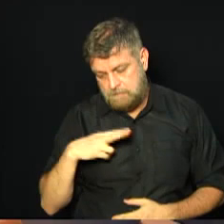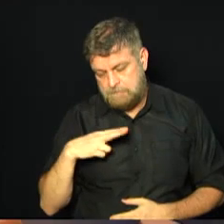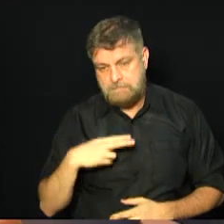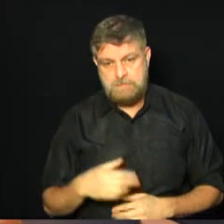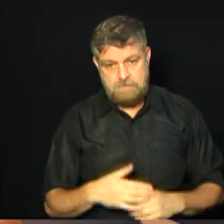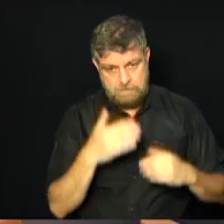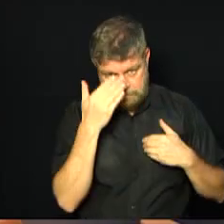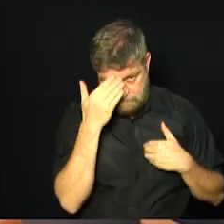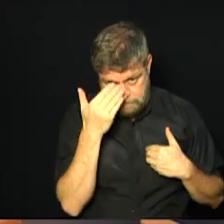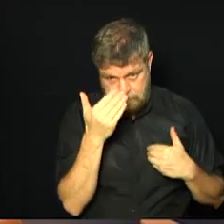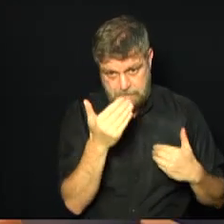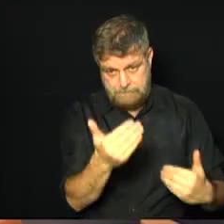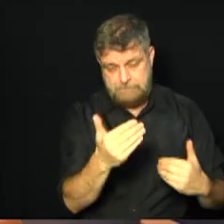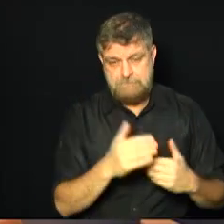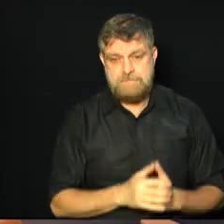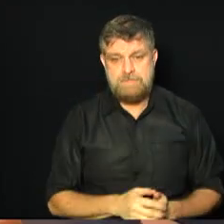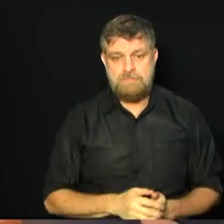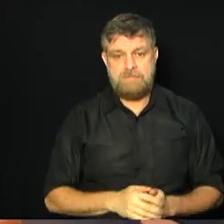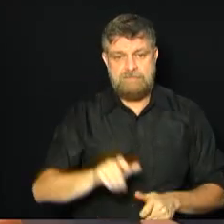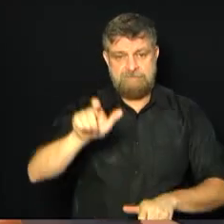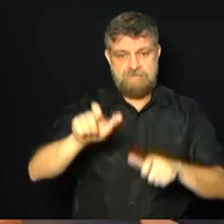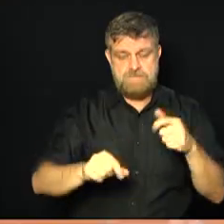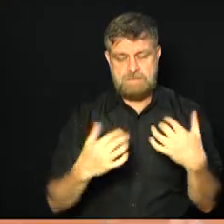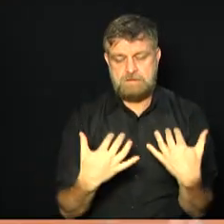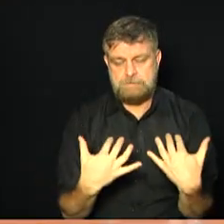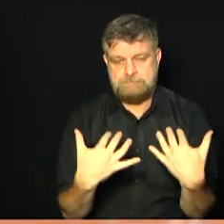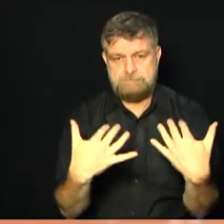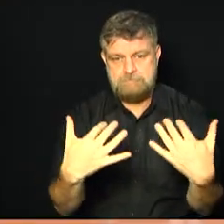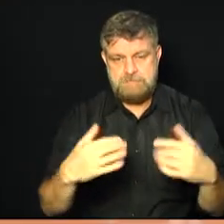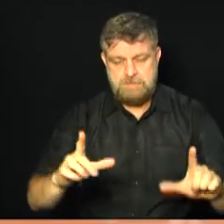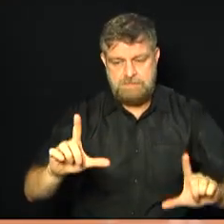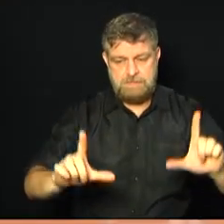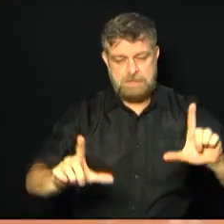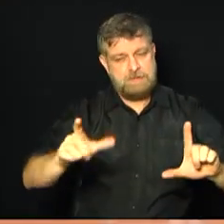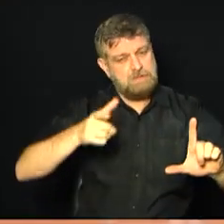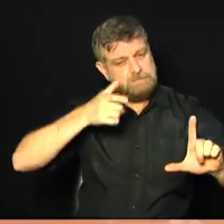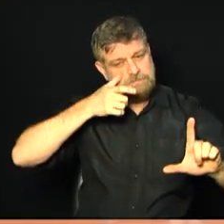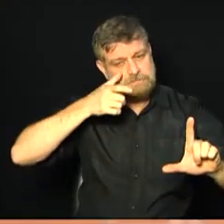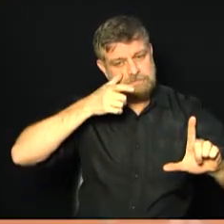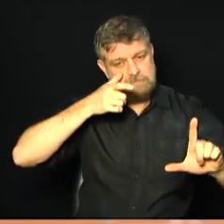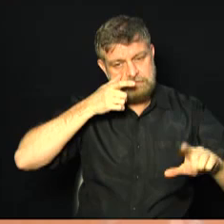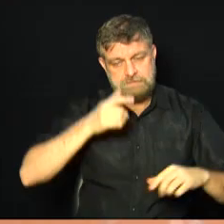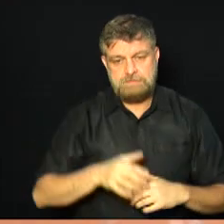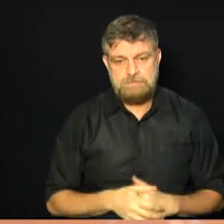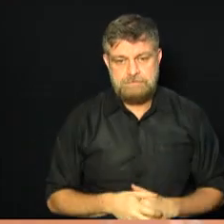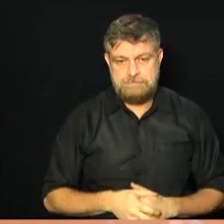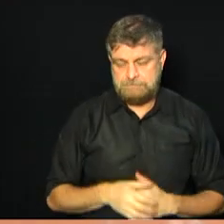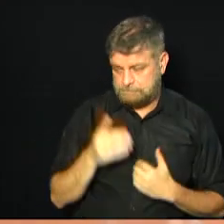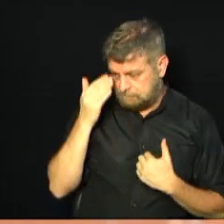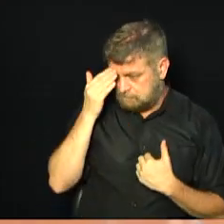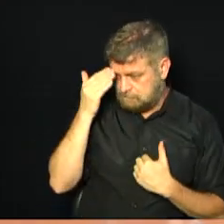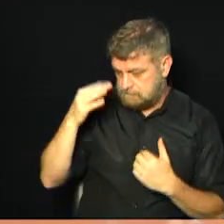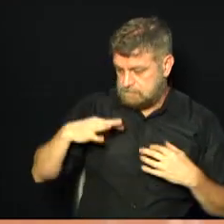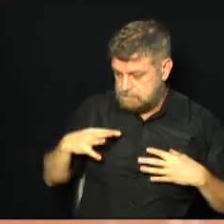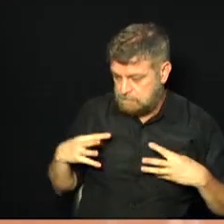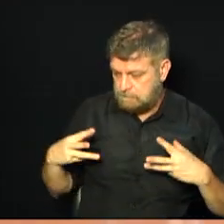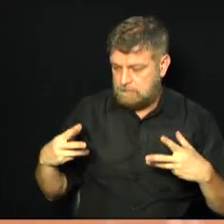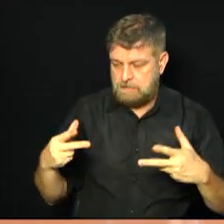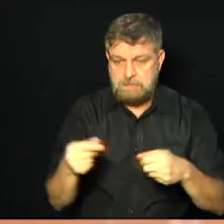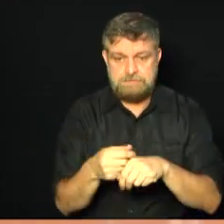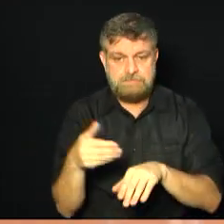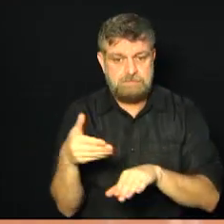Obrigado, doutor. Obrigado ao público presente que nos assiste aqui. Obrigado a todos vocês que